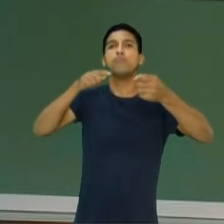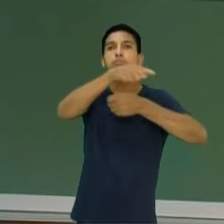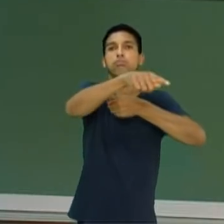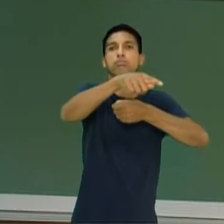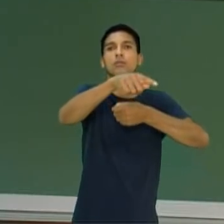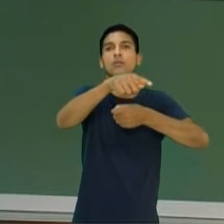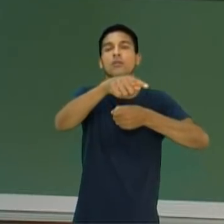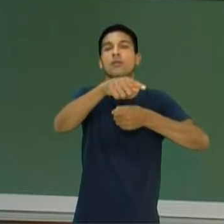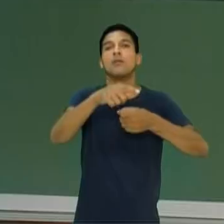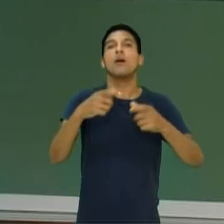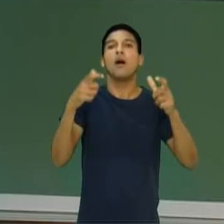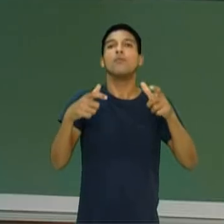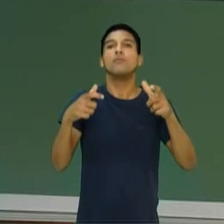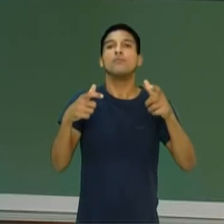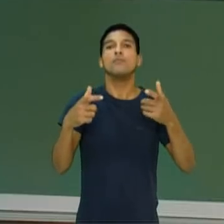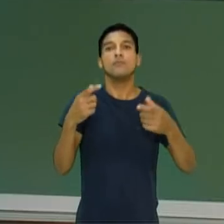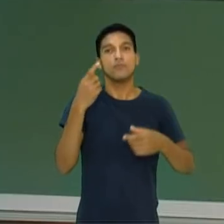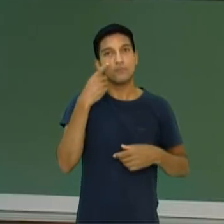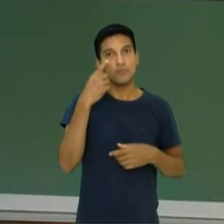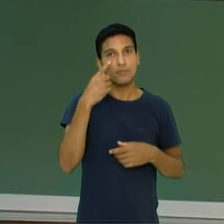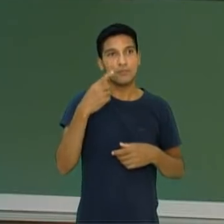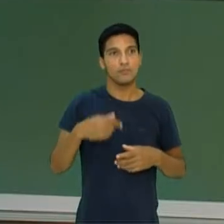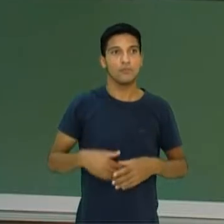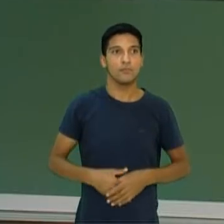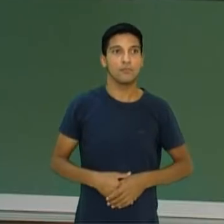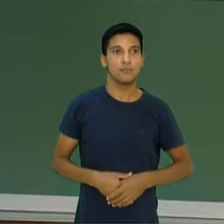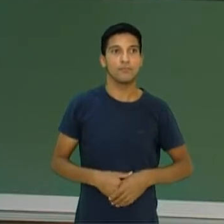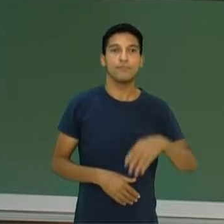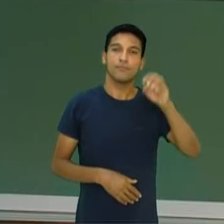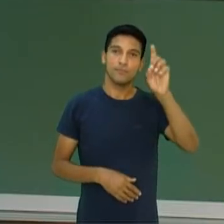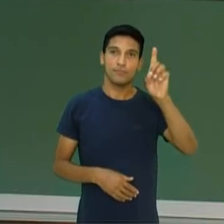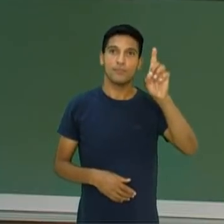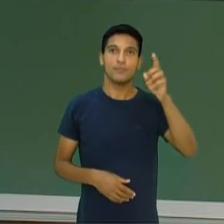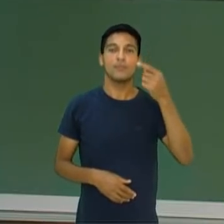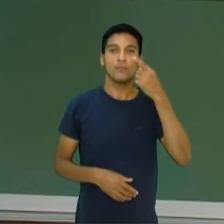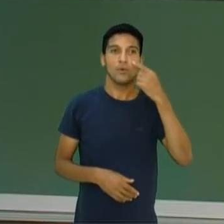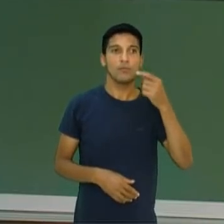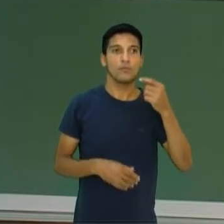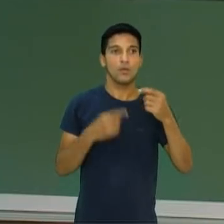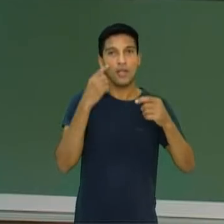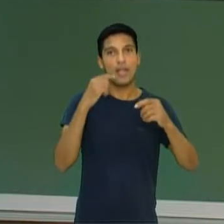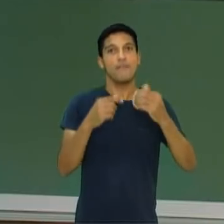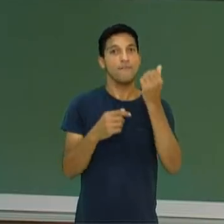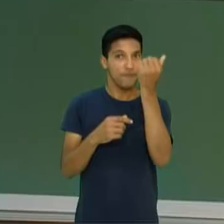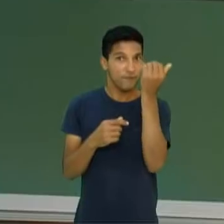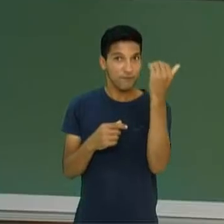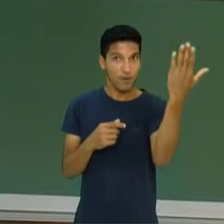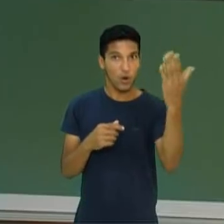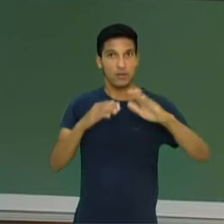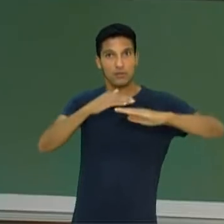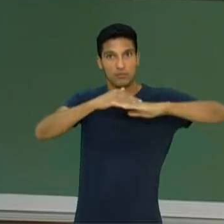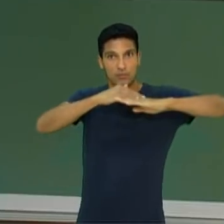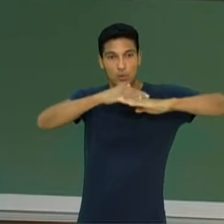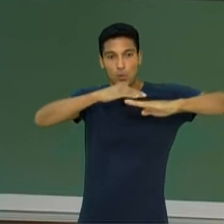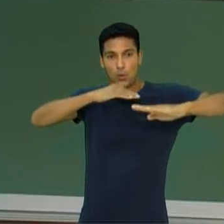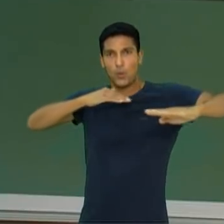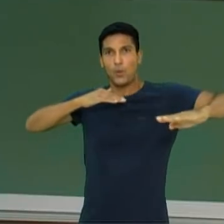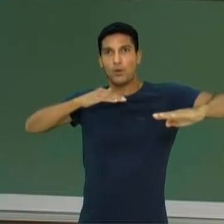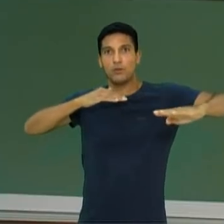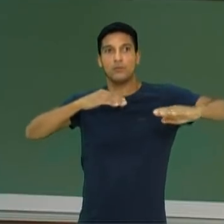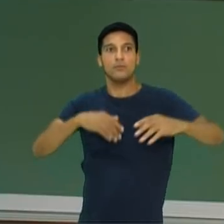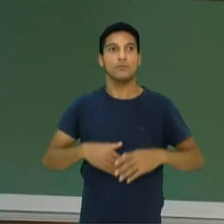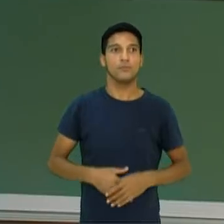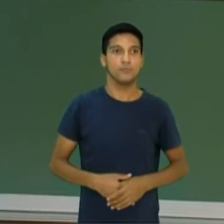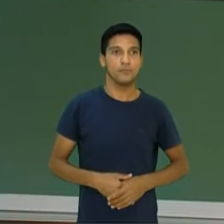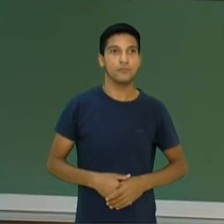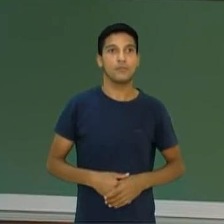3 provas, lembra? Competições outdoor, fora, com o terreno plano, indoor,